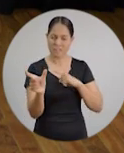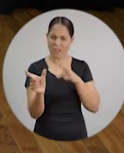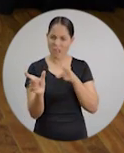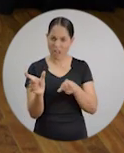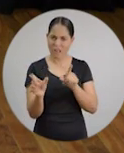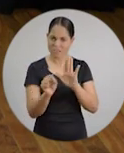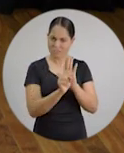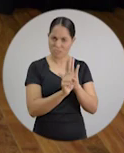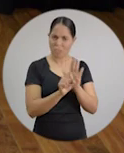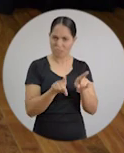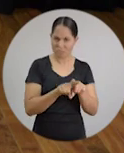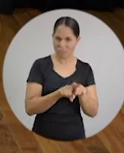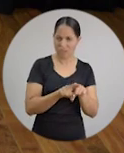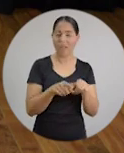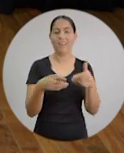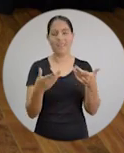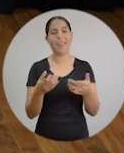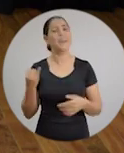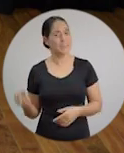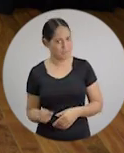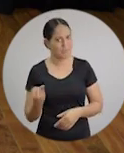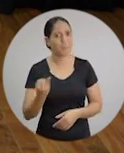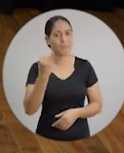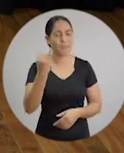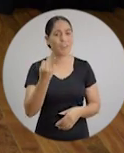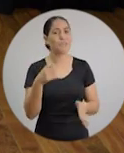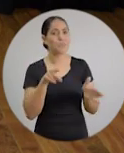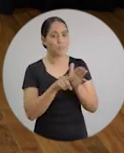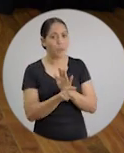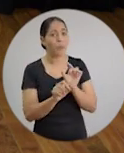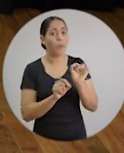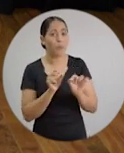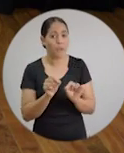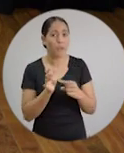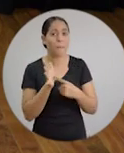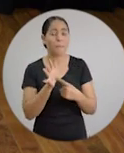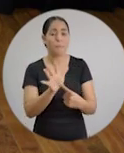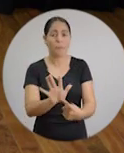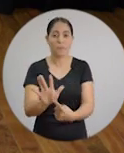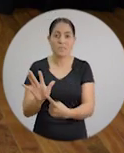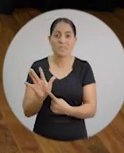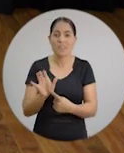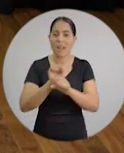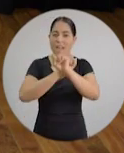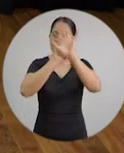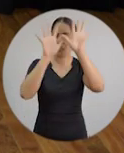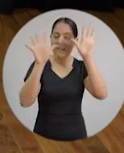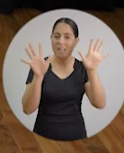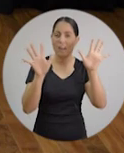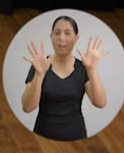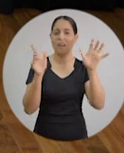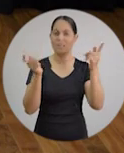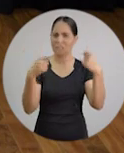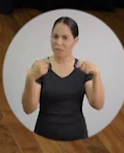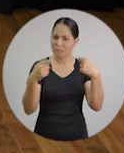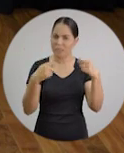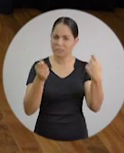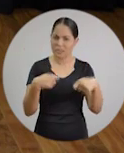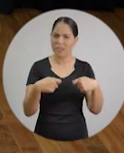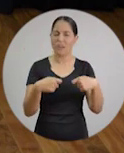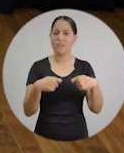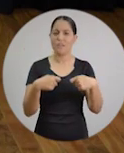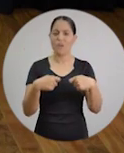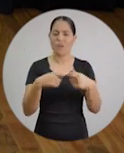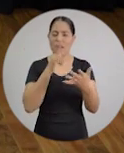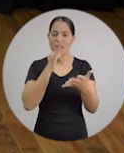nesta súmula também. É muito importante, aproveitando a sua pergunta, para esclarecer que é evidente, né, que no